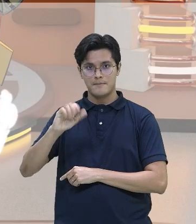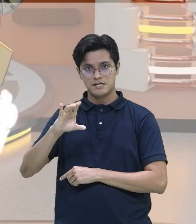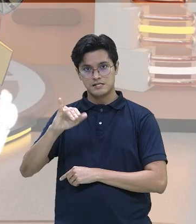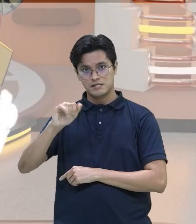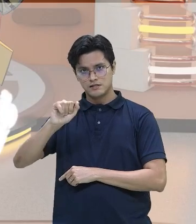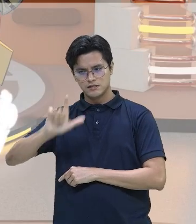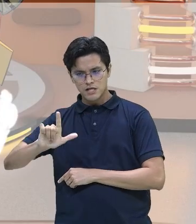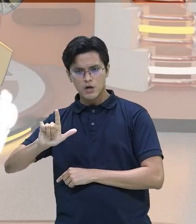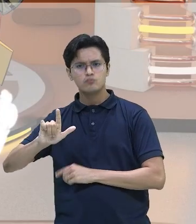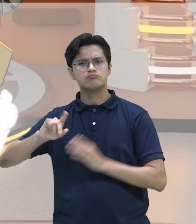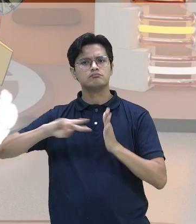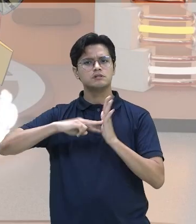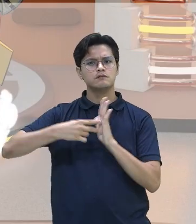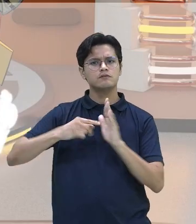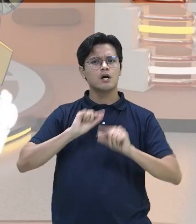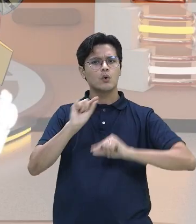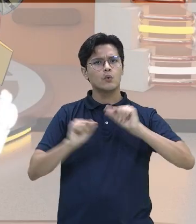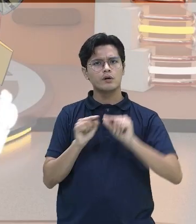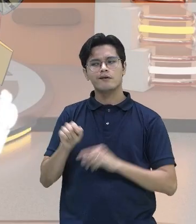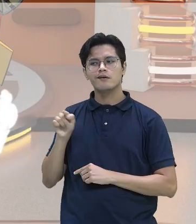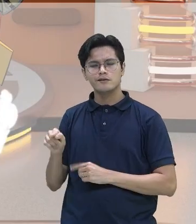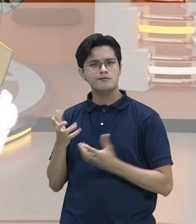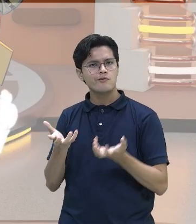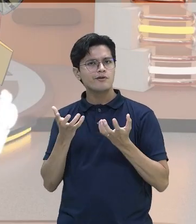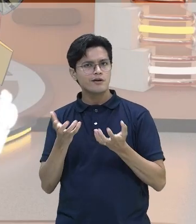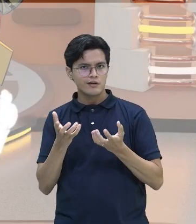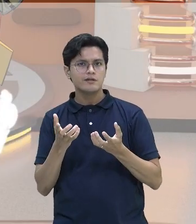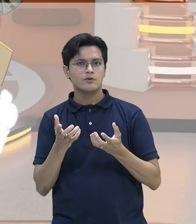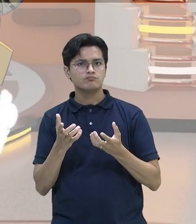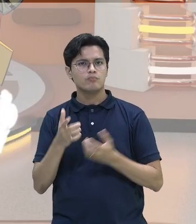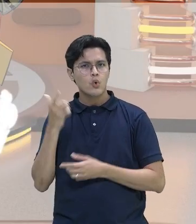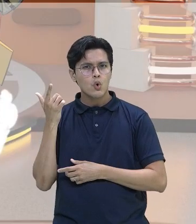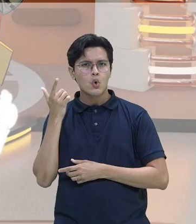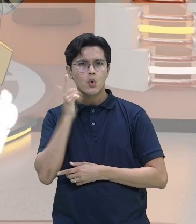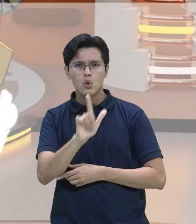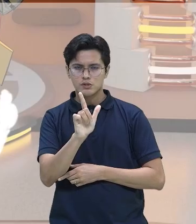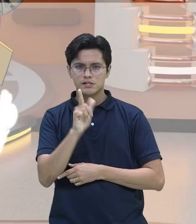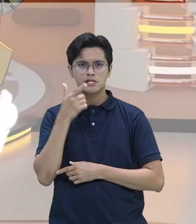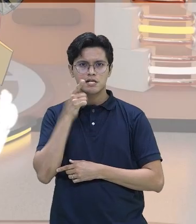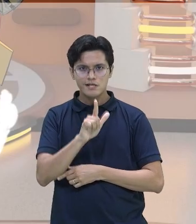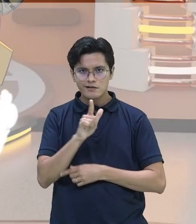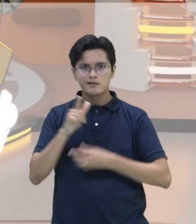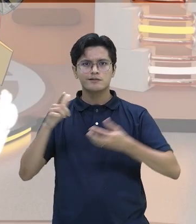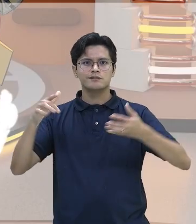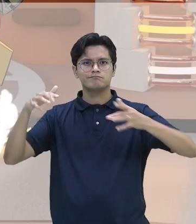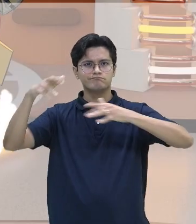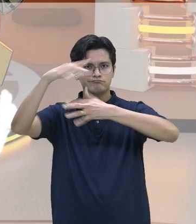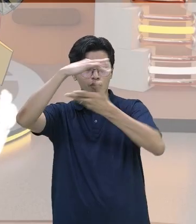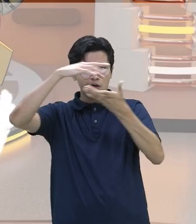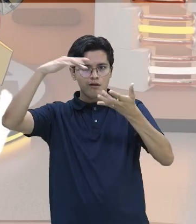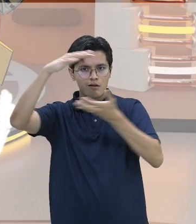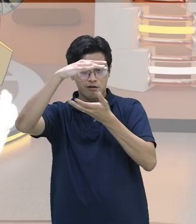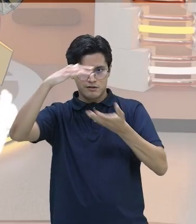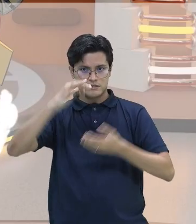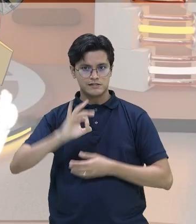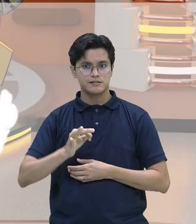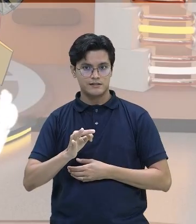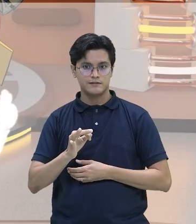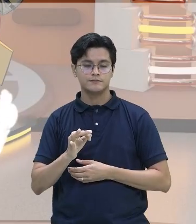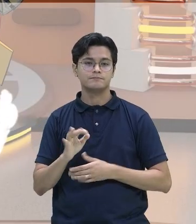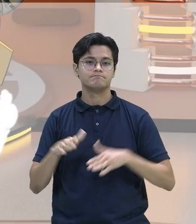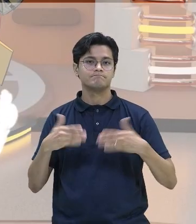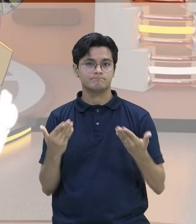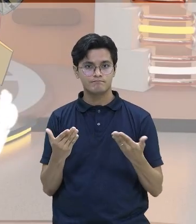conquista do espaço, né? E isso, obviamente, trazia um status para o país que conseguisse, né? Para a superpotência que conseguisse. Então,